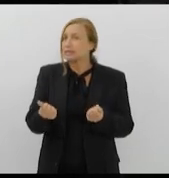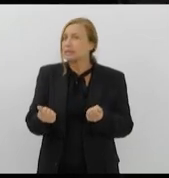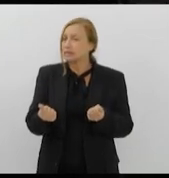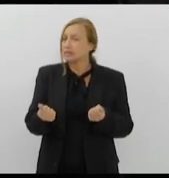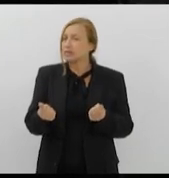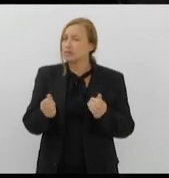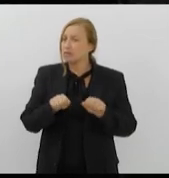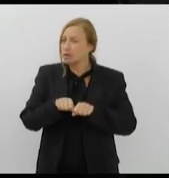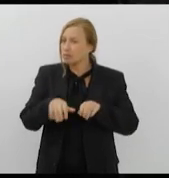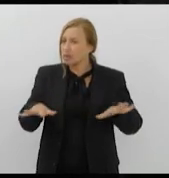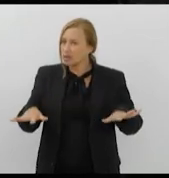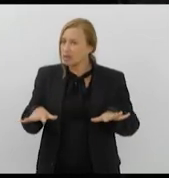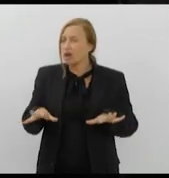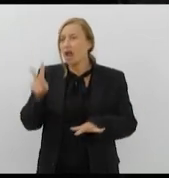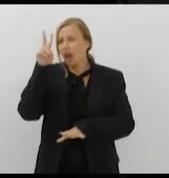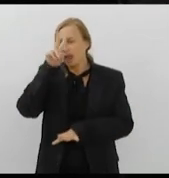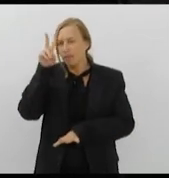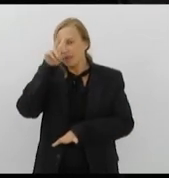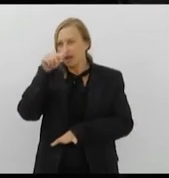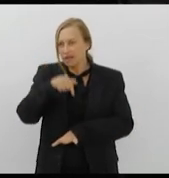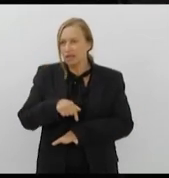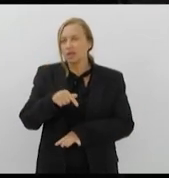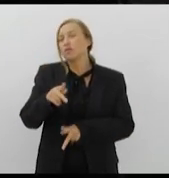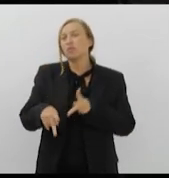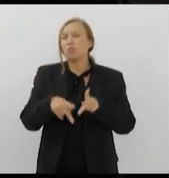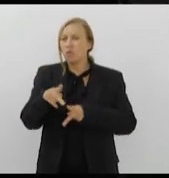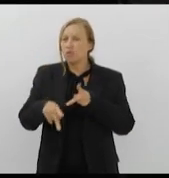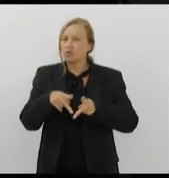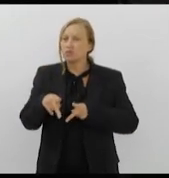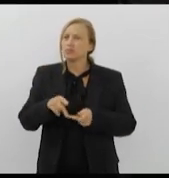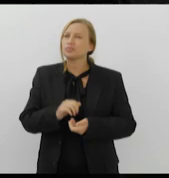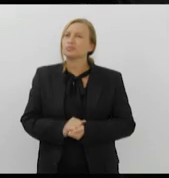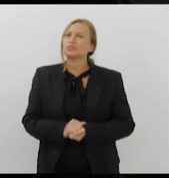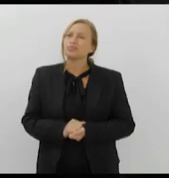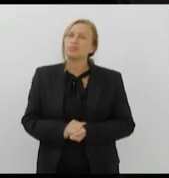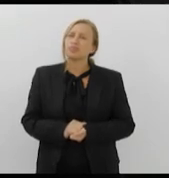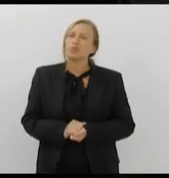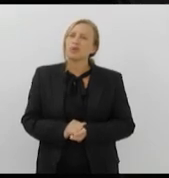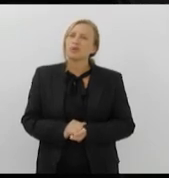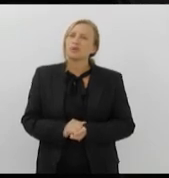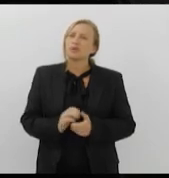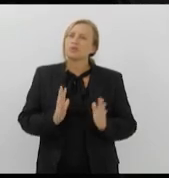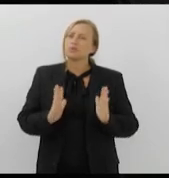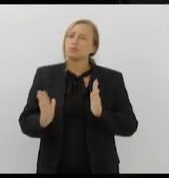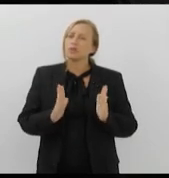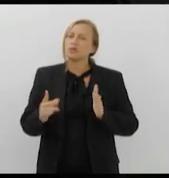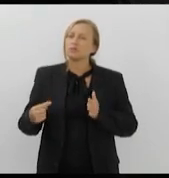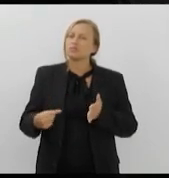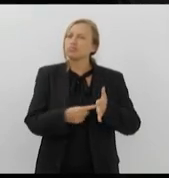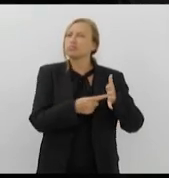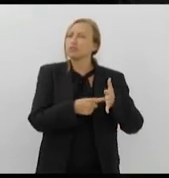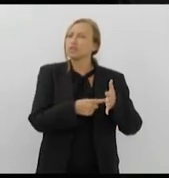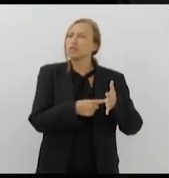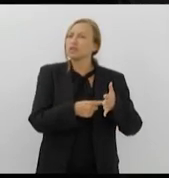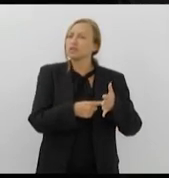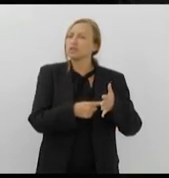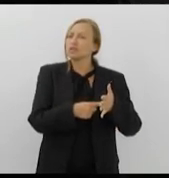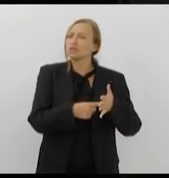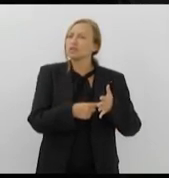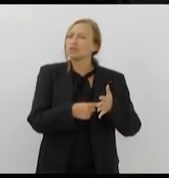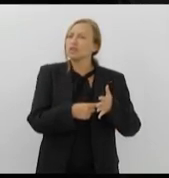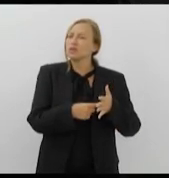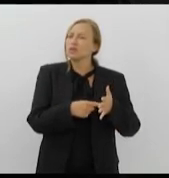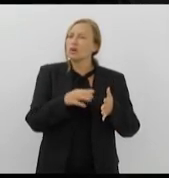pandêmico. Queria lembrar aqui a população que, durante as nossas denúncias, foi desencadeada a